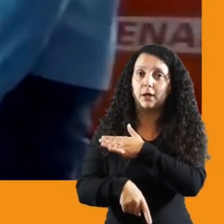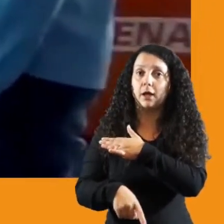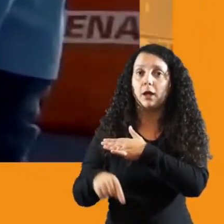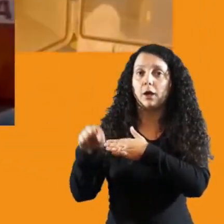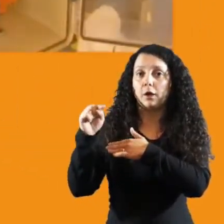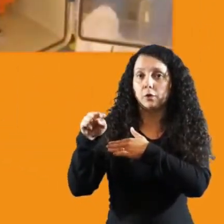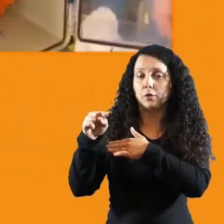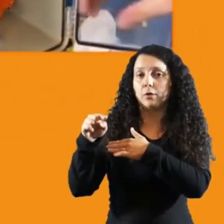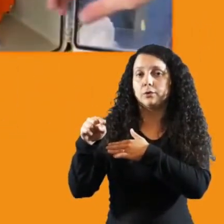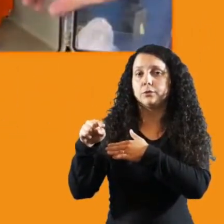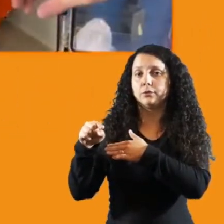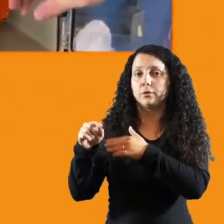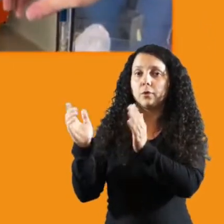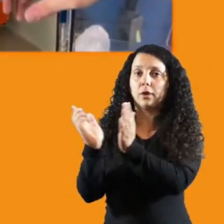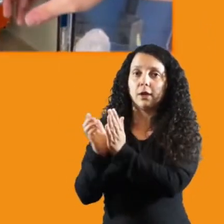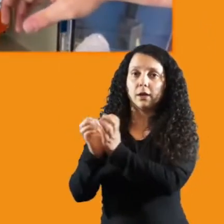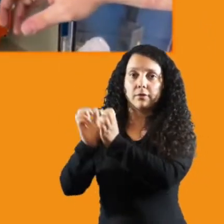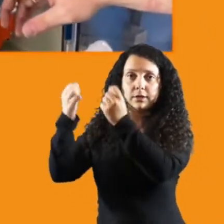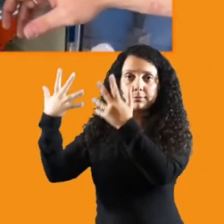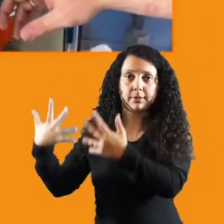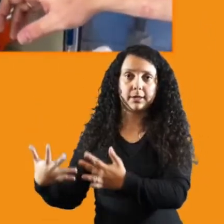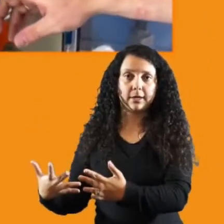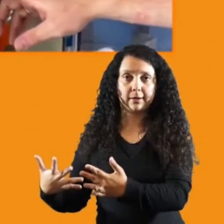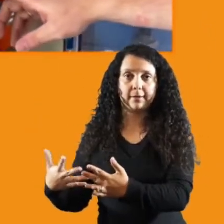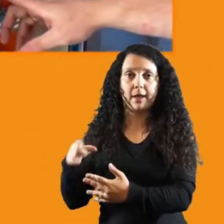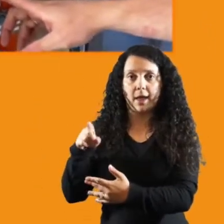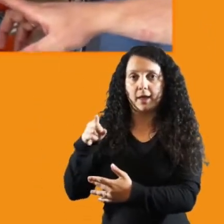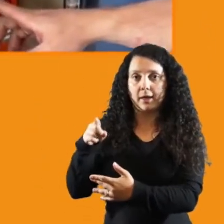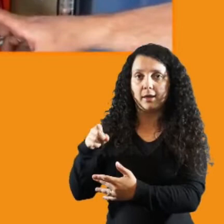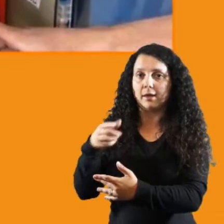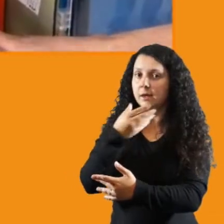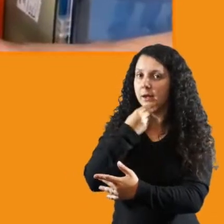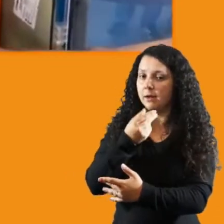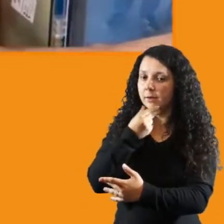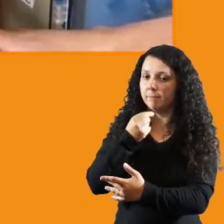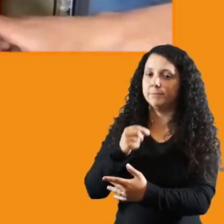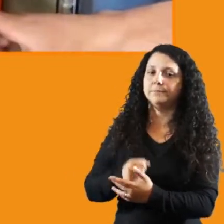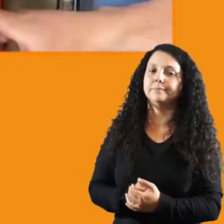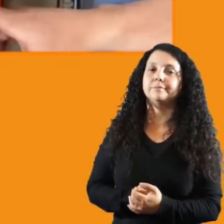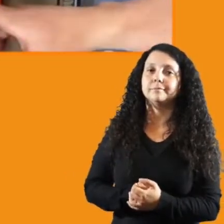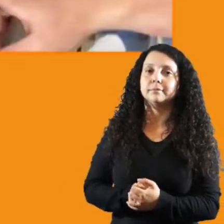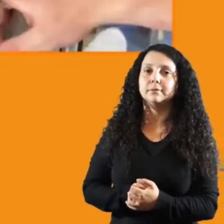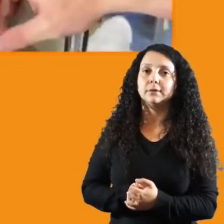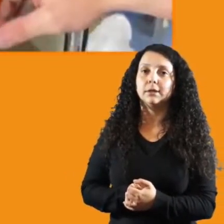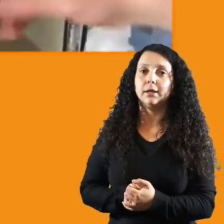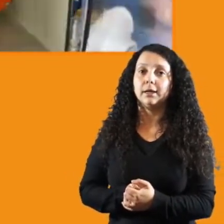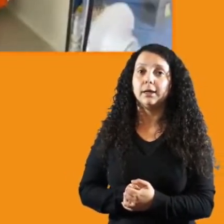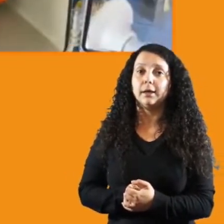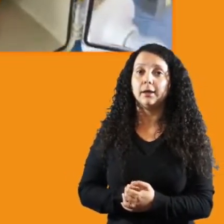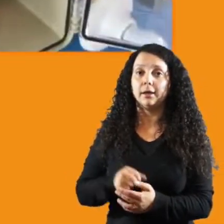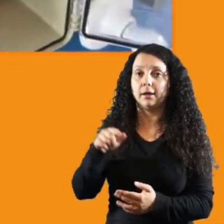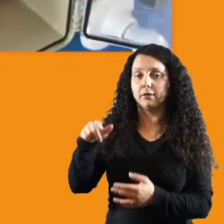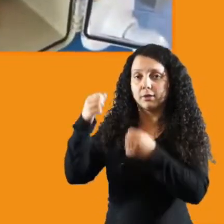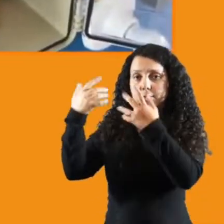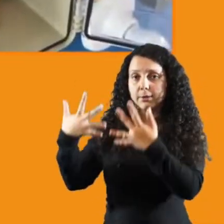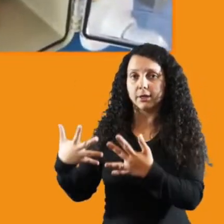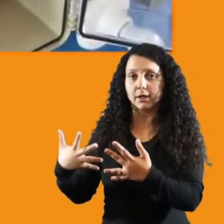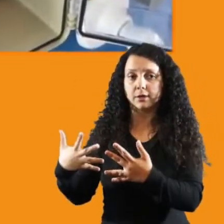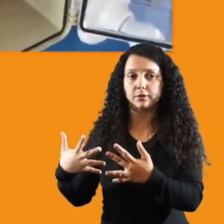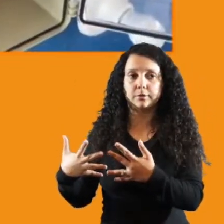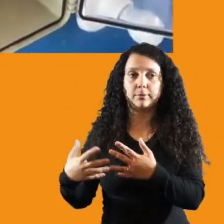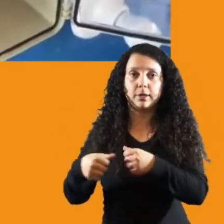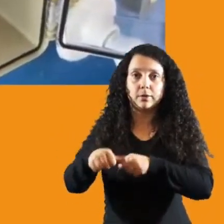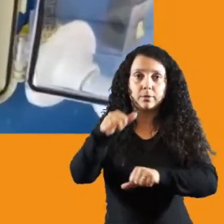é esse cara aqui na câmera 2, que você pode ver aqui, ó, apesar da minha mão, que é o inversor, tá? Então, o que é esse inversor? Fala aí,